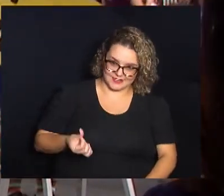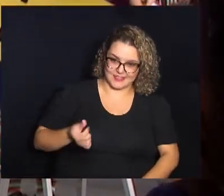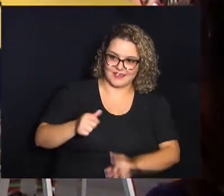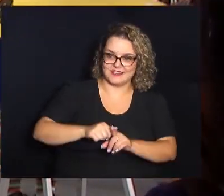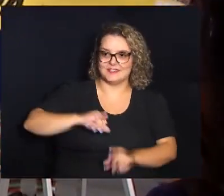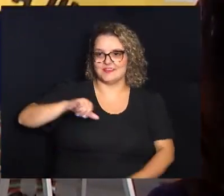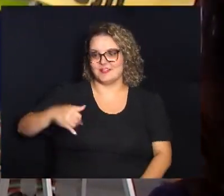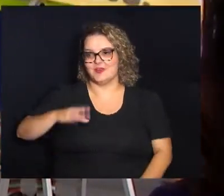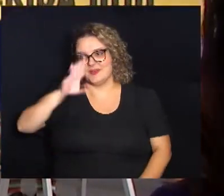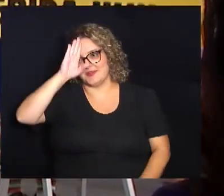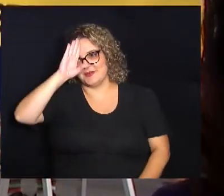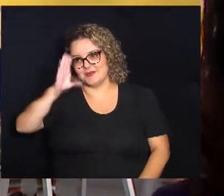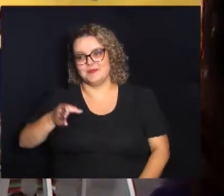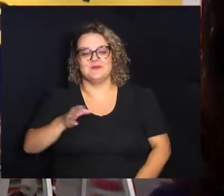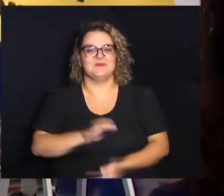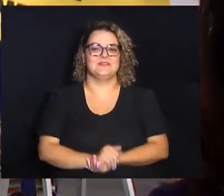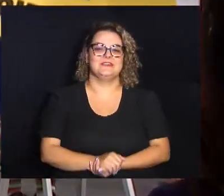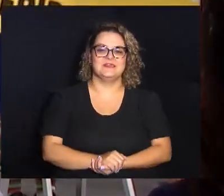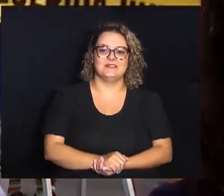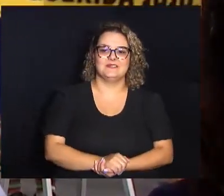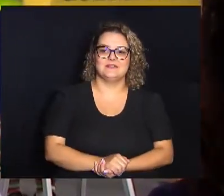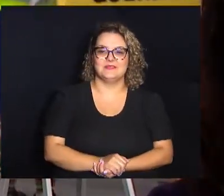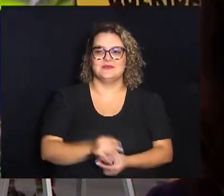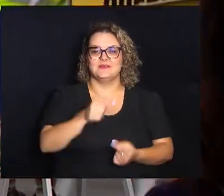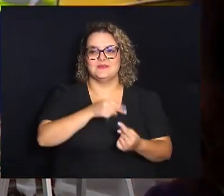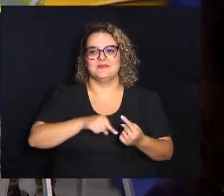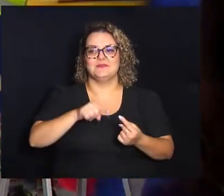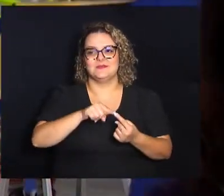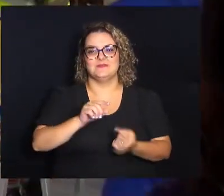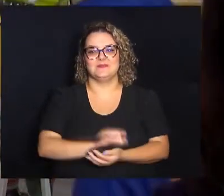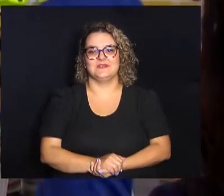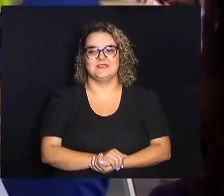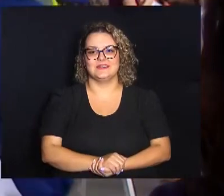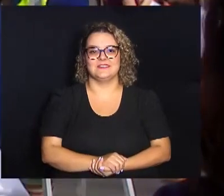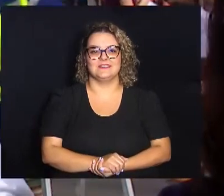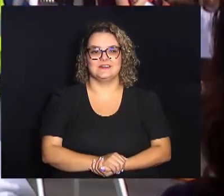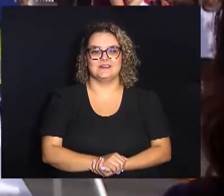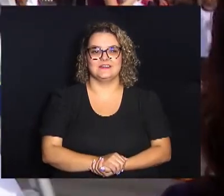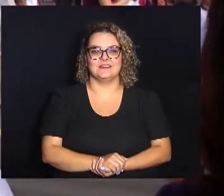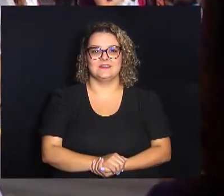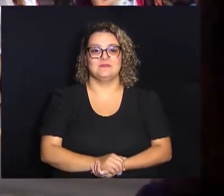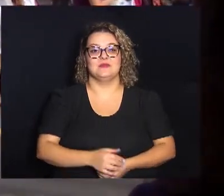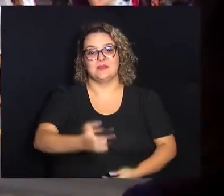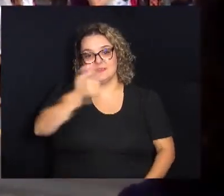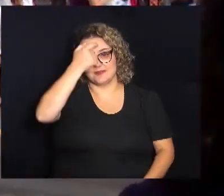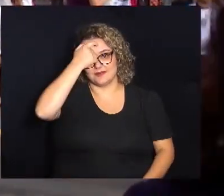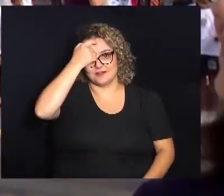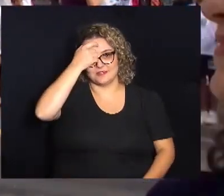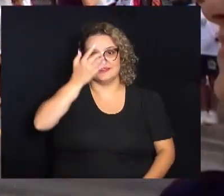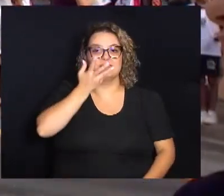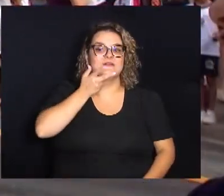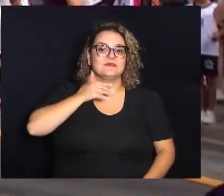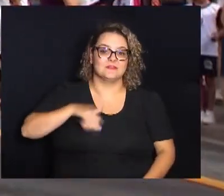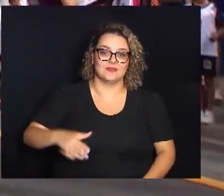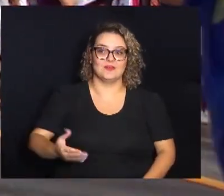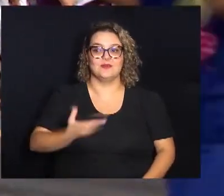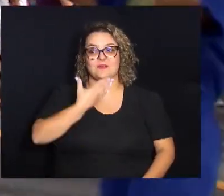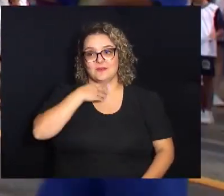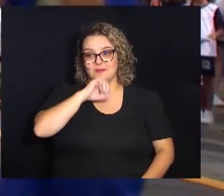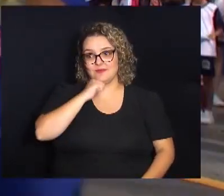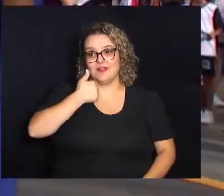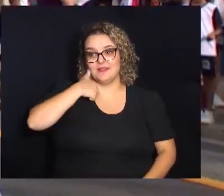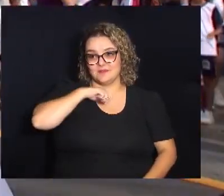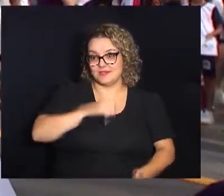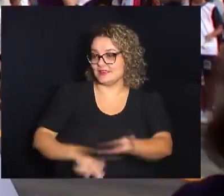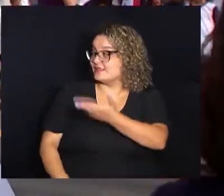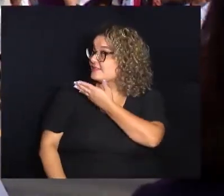principal objetivo, evidentemente, conscientizar as crianças, também os pais, inclusive,